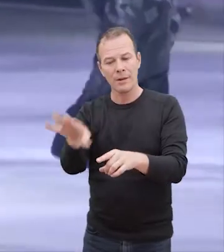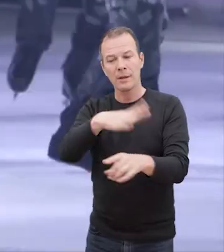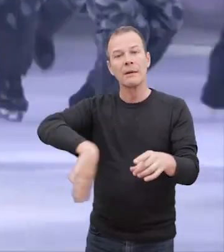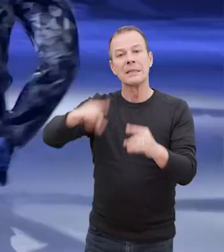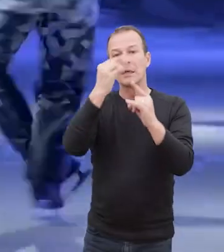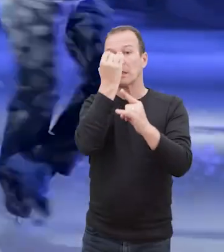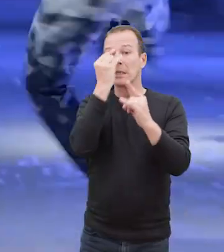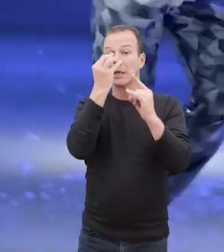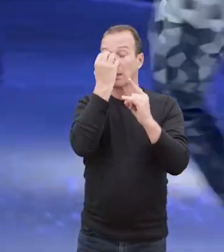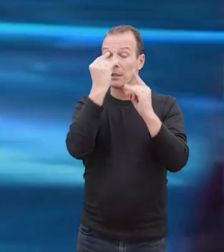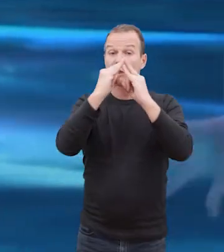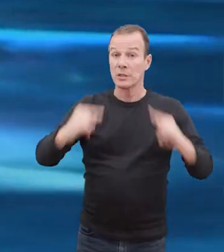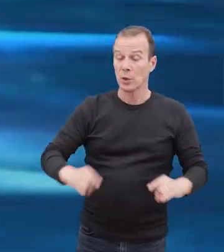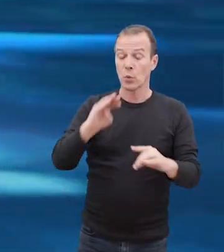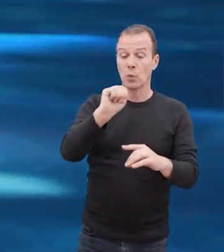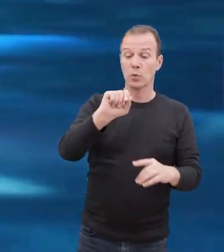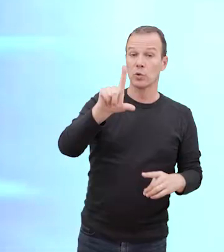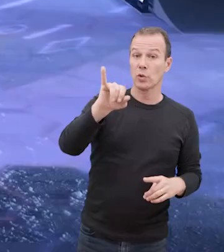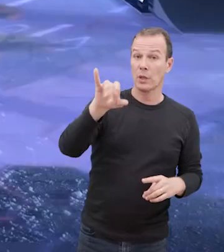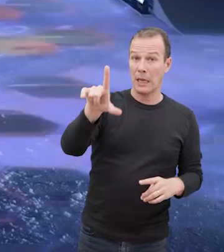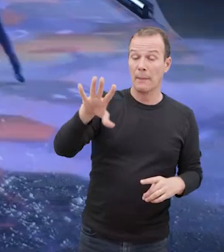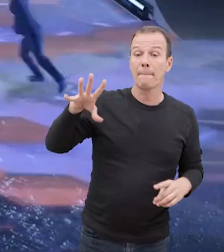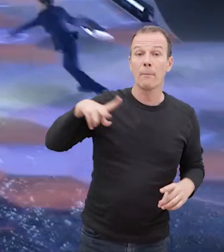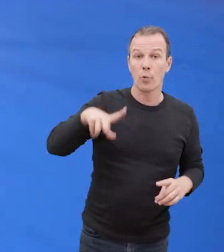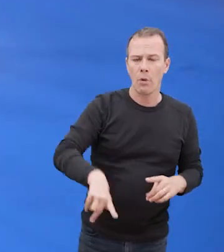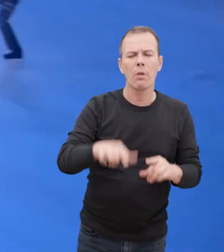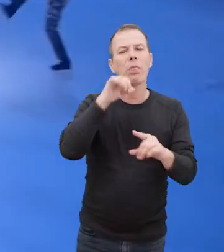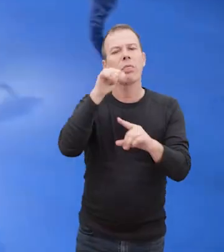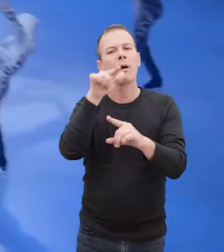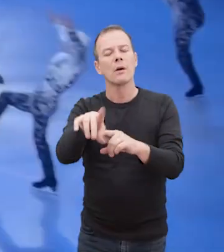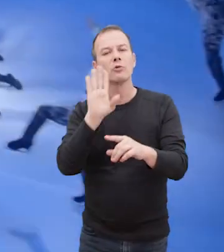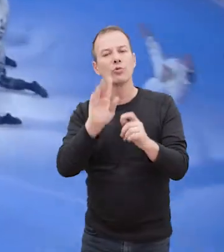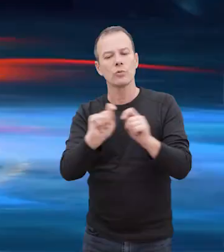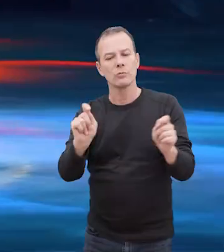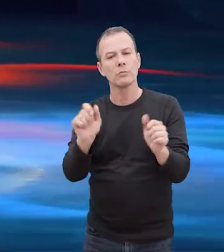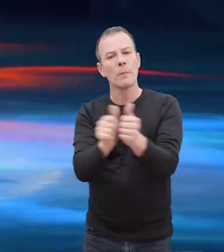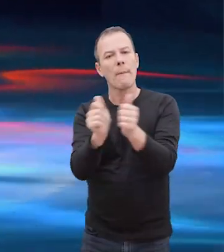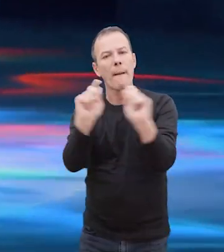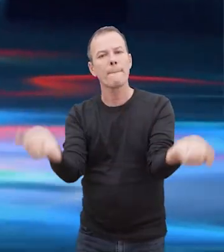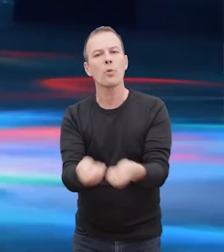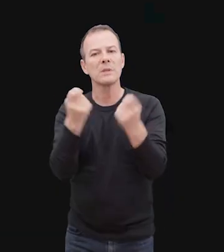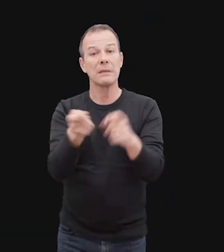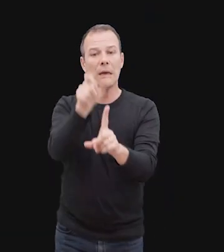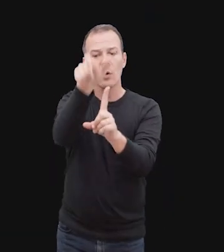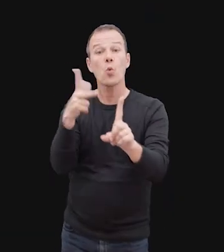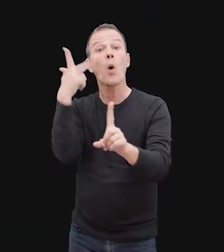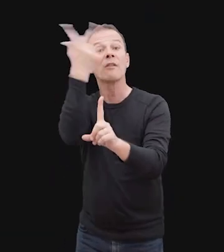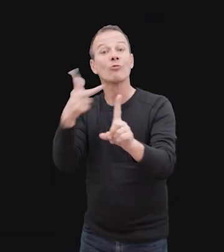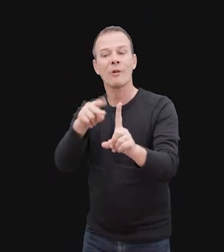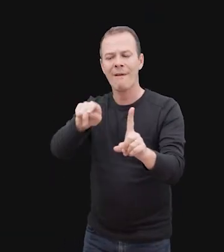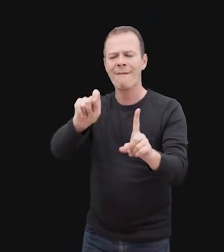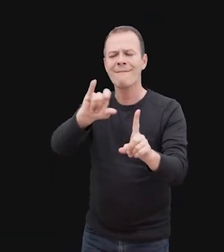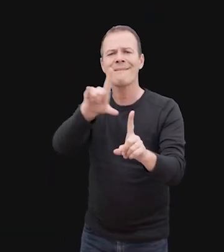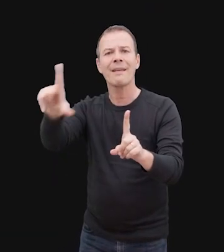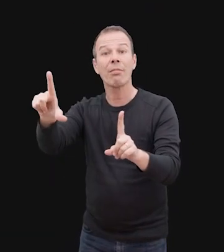guarda-roupa do Cirque du Soleil, em Portugal, e assisti uma publicidade com o ator Neil Patrick Harris, que todos